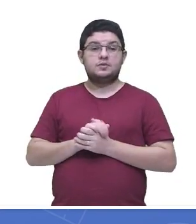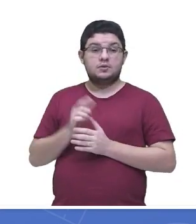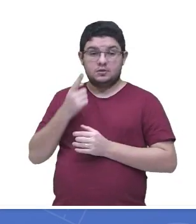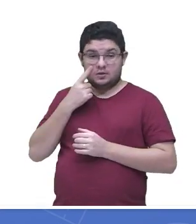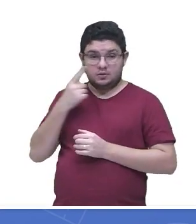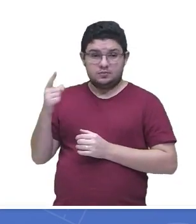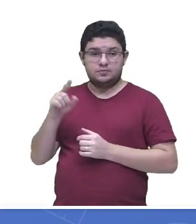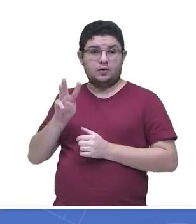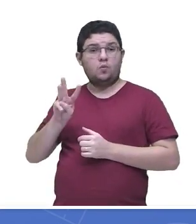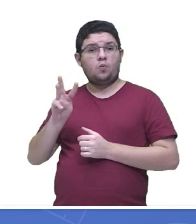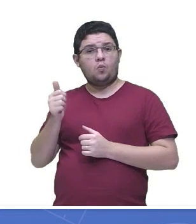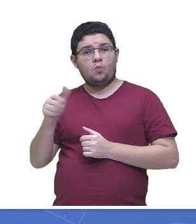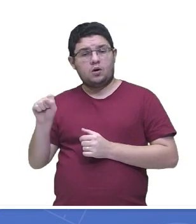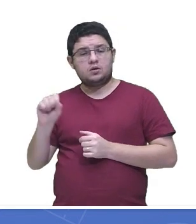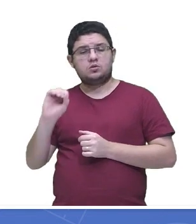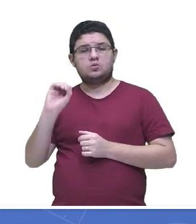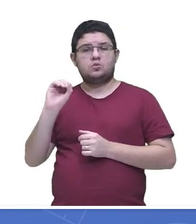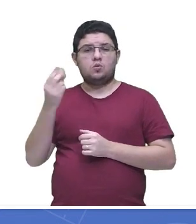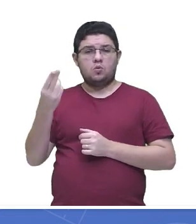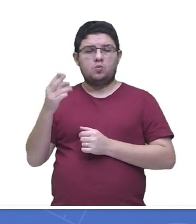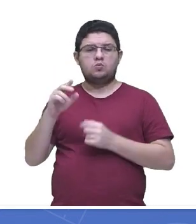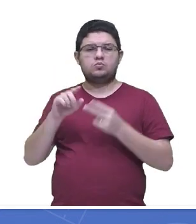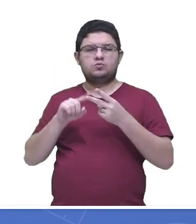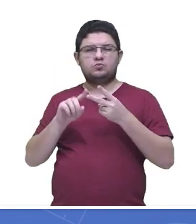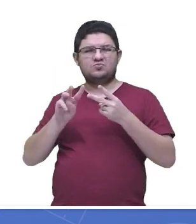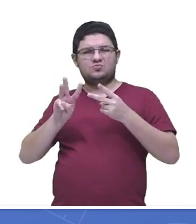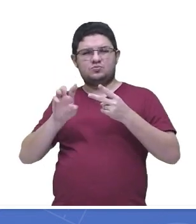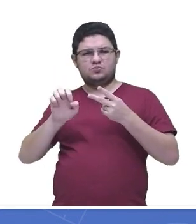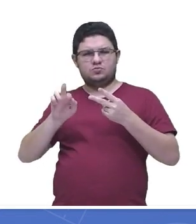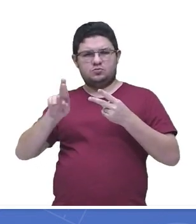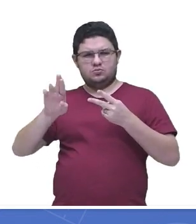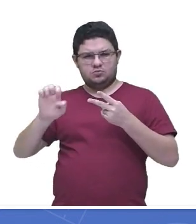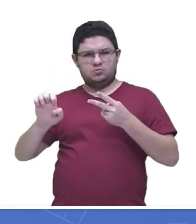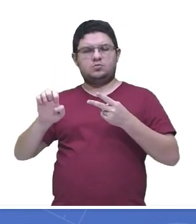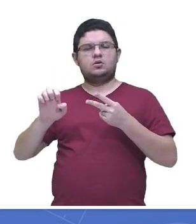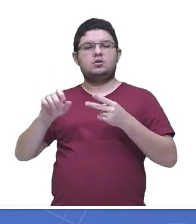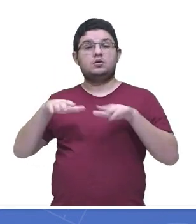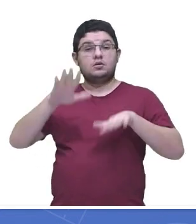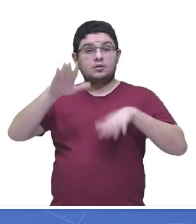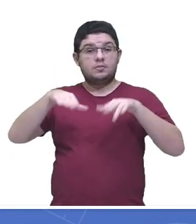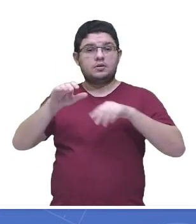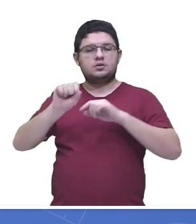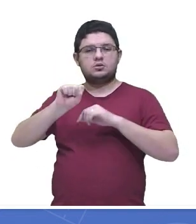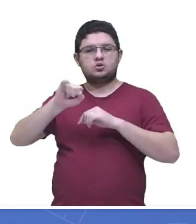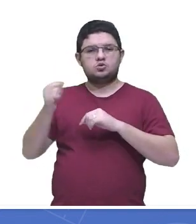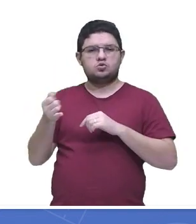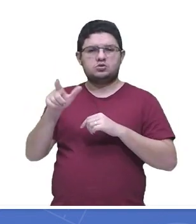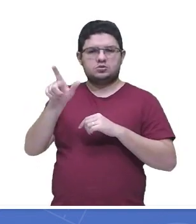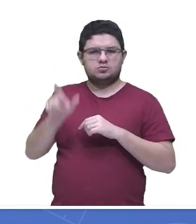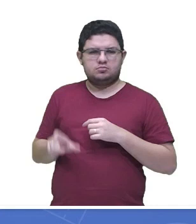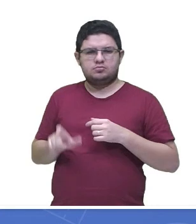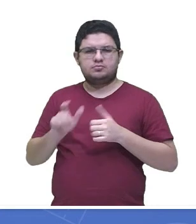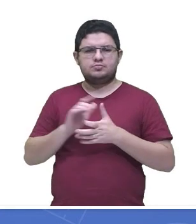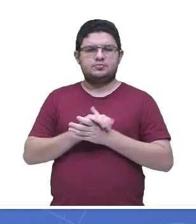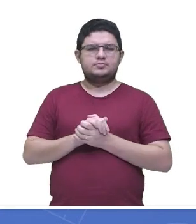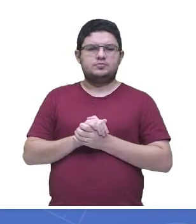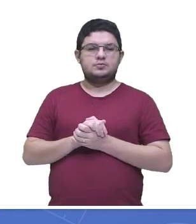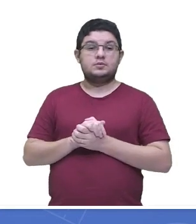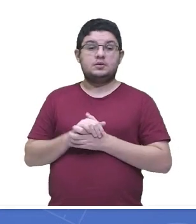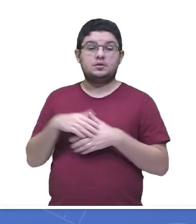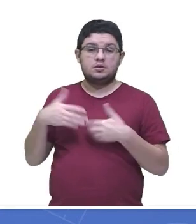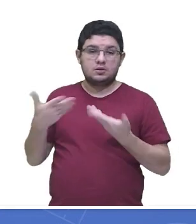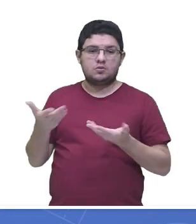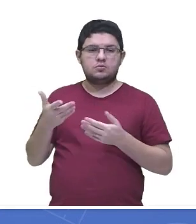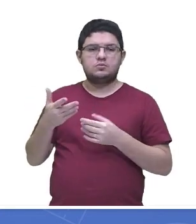Se eu tenho aqui no caso was, eu vou usar com terceira pessoa do singular. Quais são os pronomes da